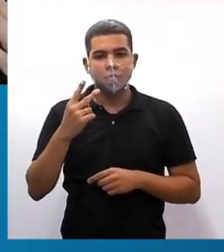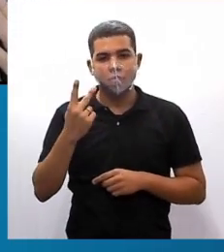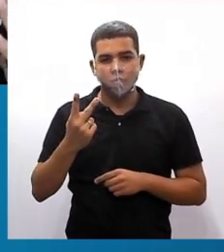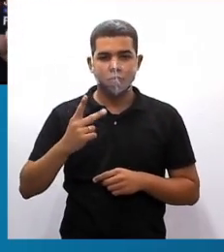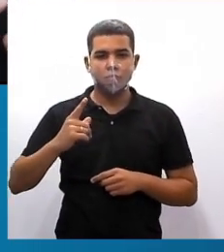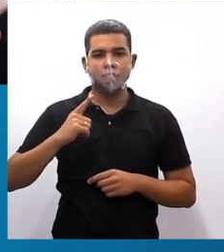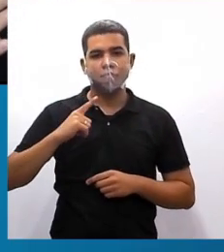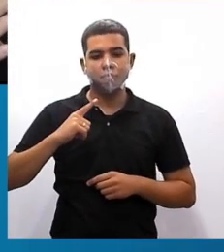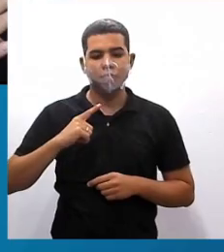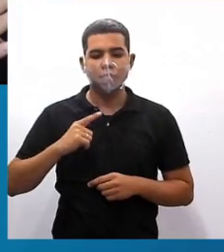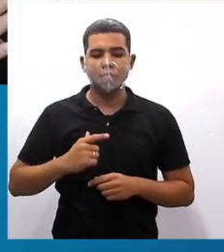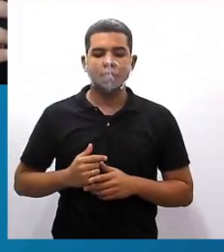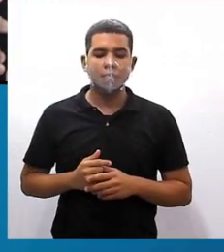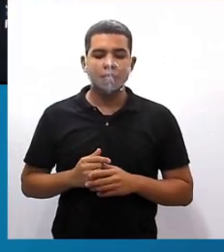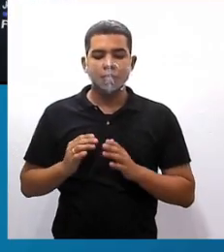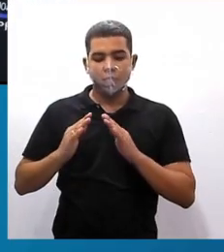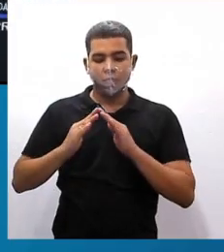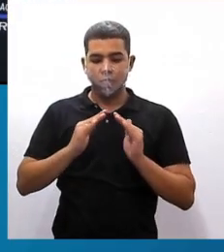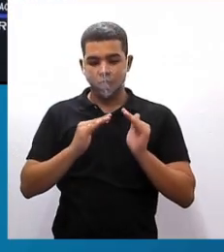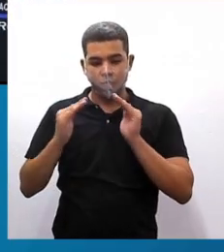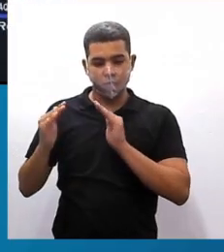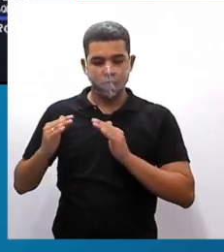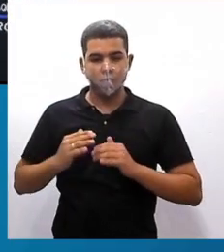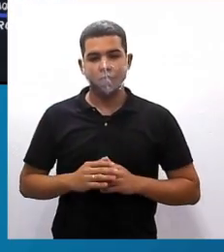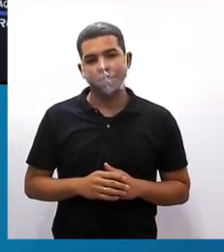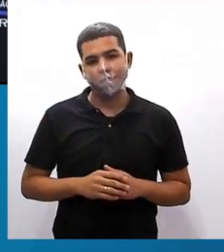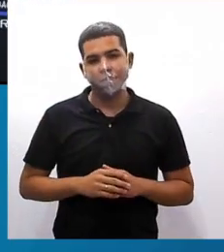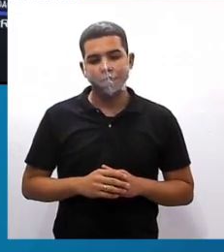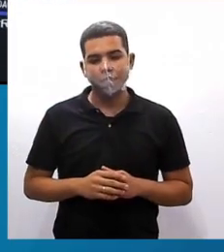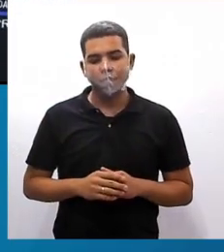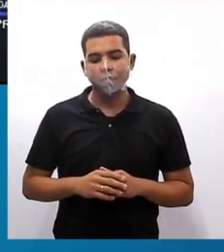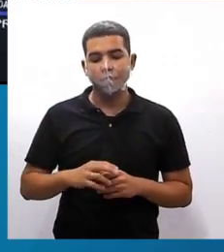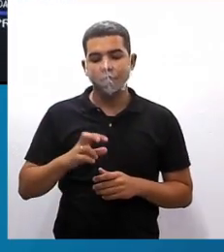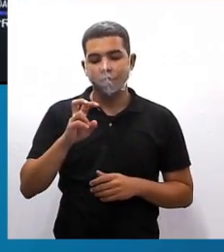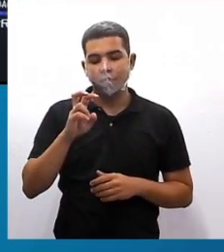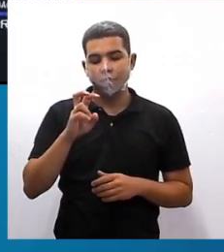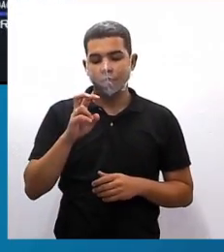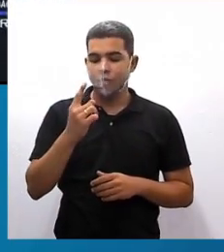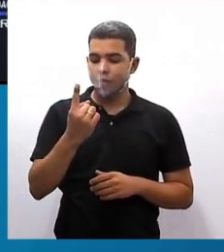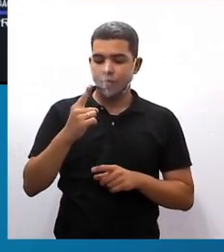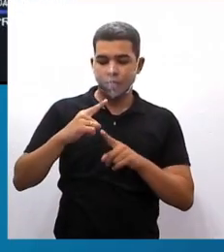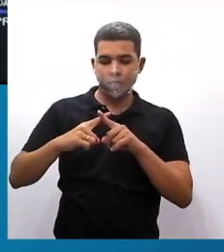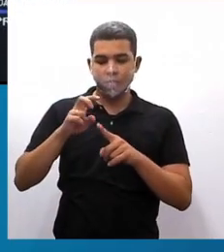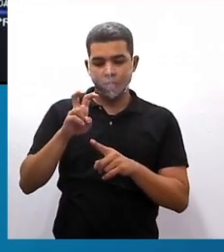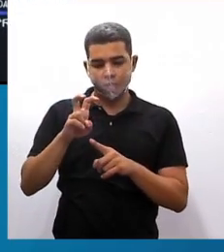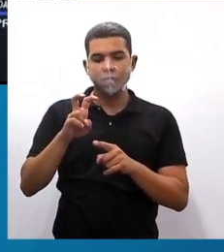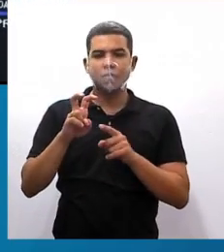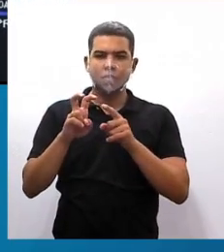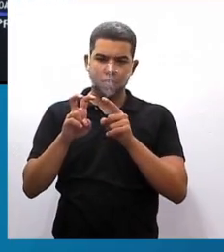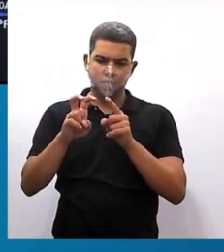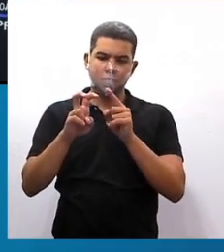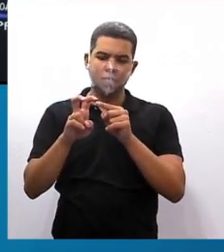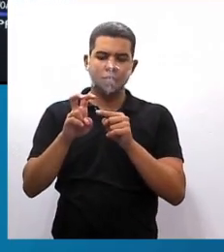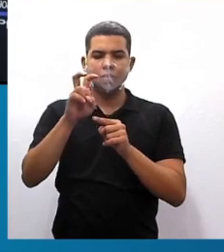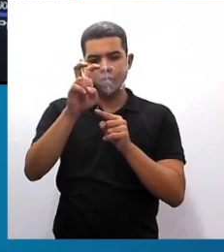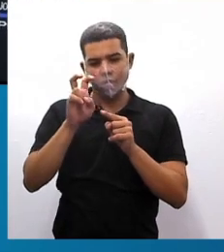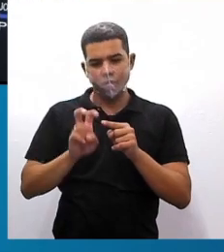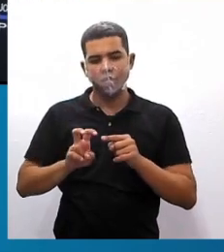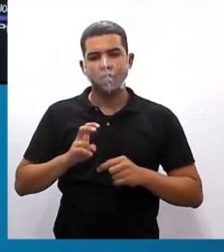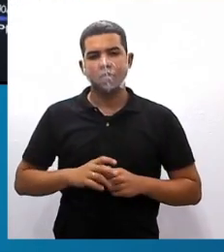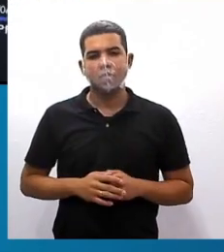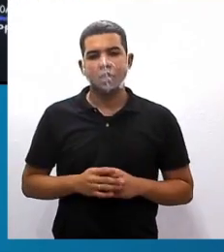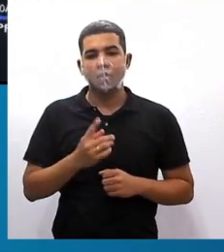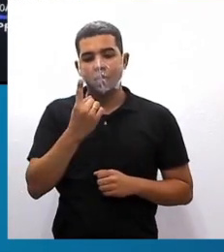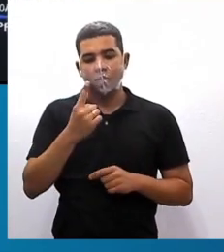você vai colocar na segunda casa. Veja aí do lado. 5, ó, 1 vezes 5, 5. Você vai, repete o 5. 1